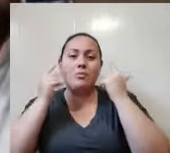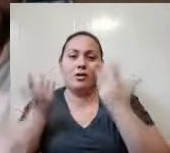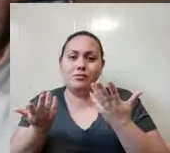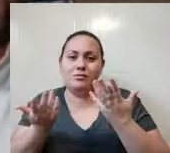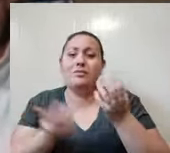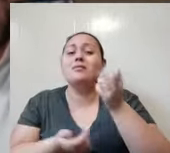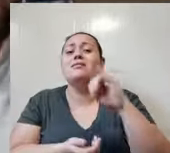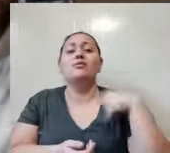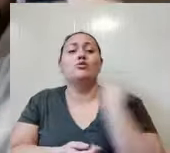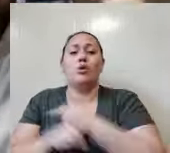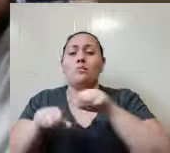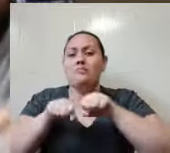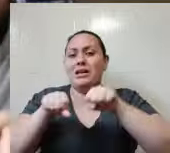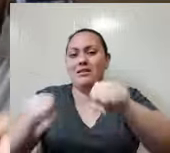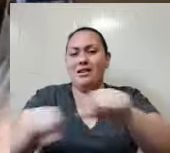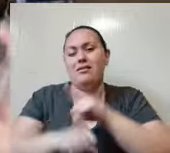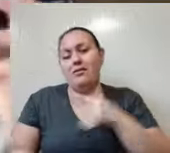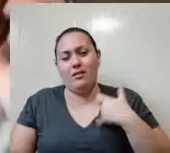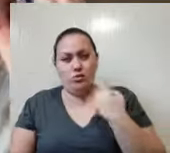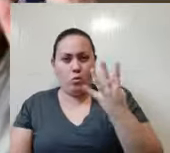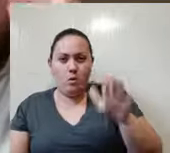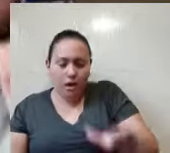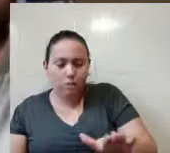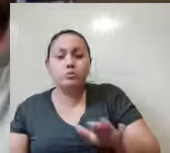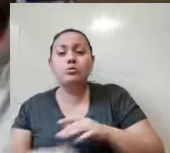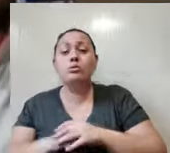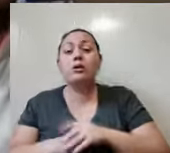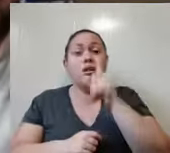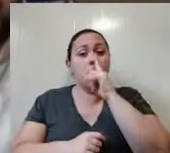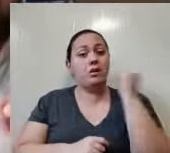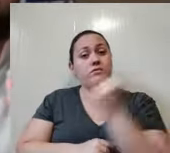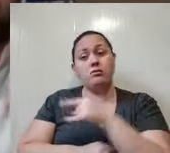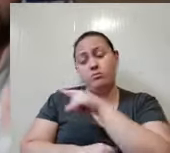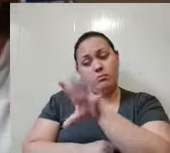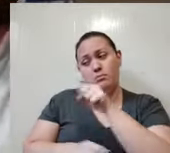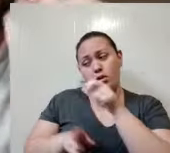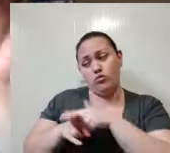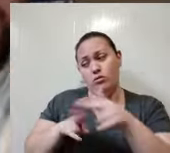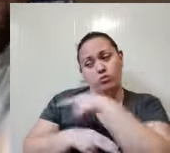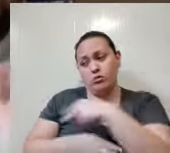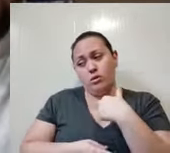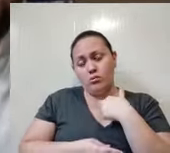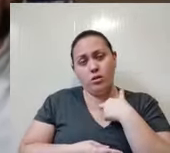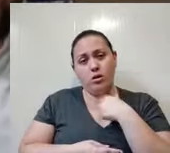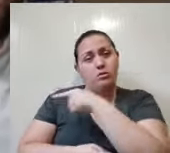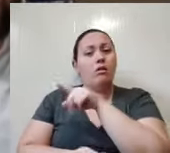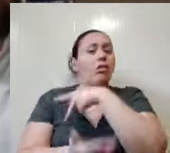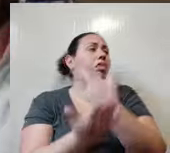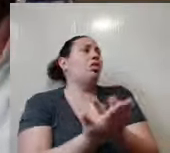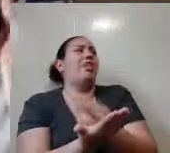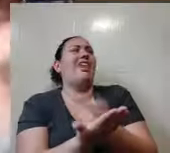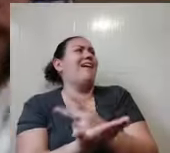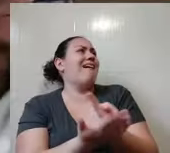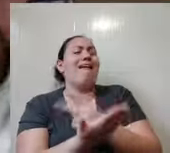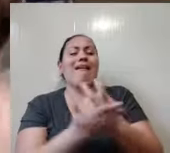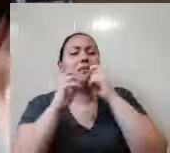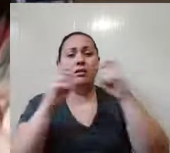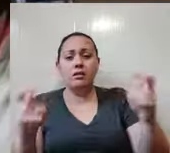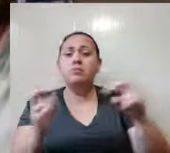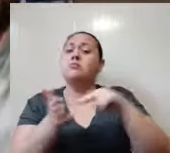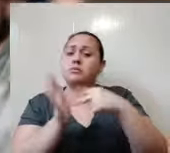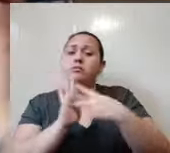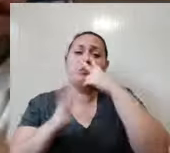Quando a gente está no supermercado com 4 anos e a mãe da gente diz pra gente, não vai pegar esse chocolate porque tu não